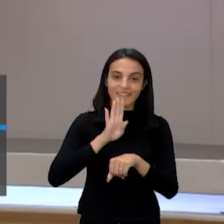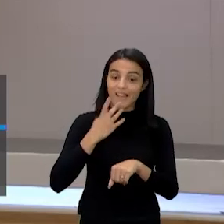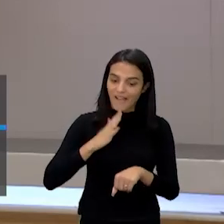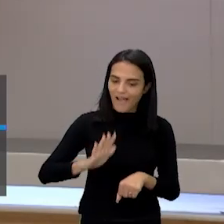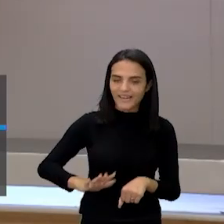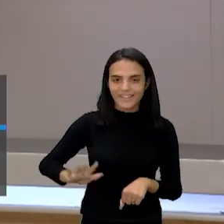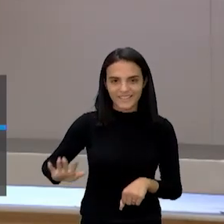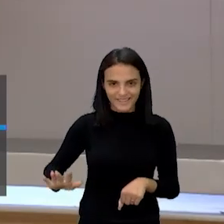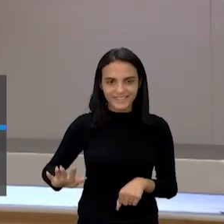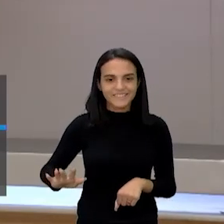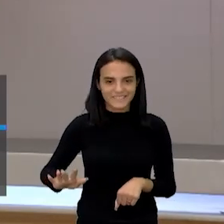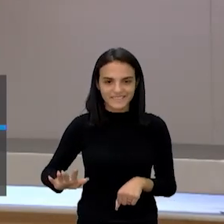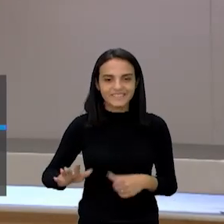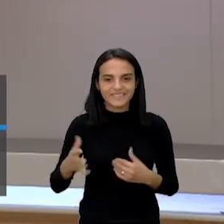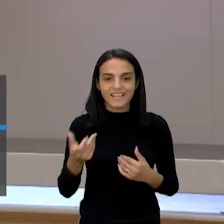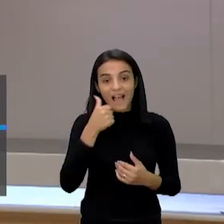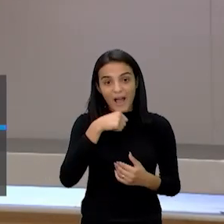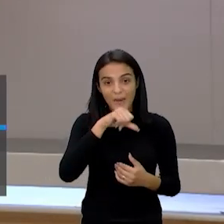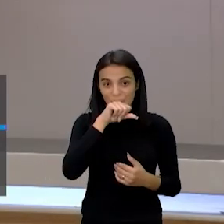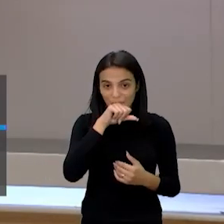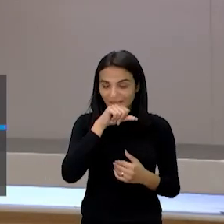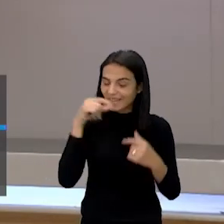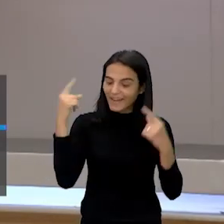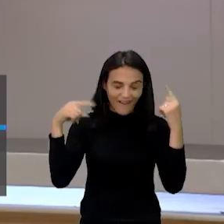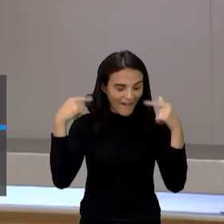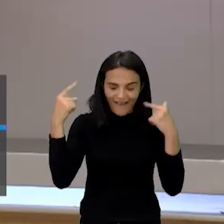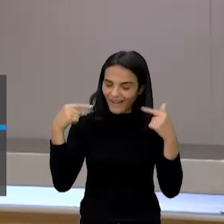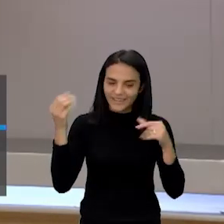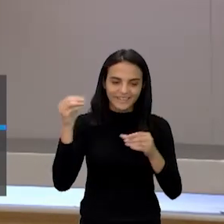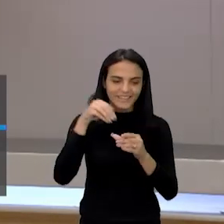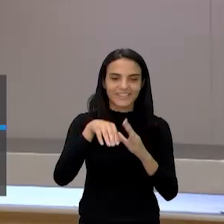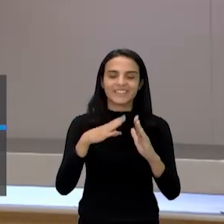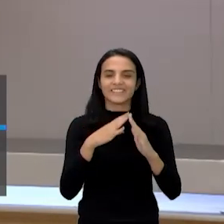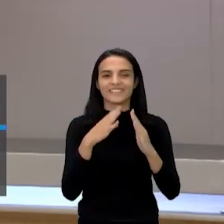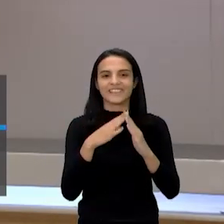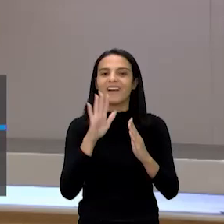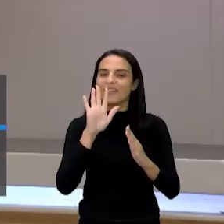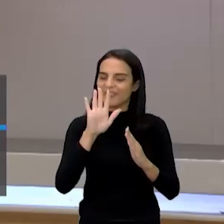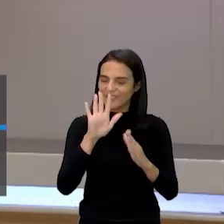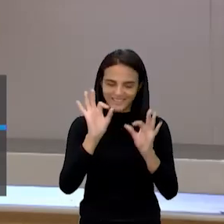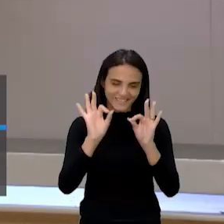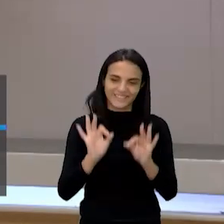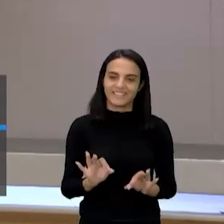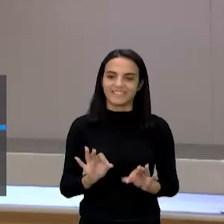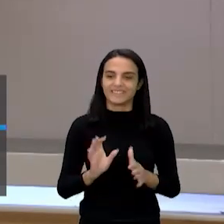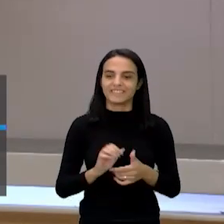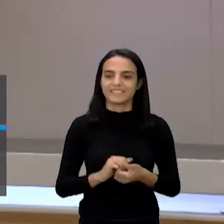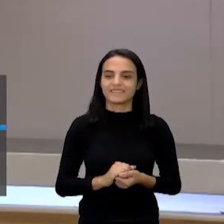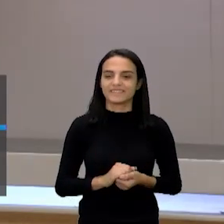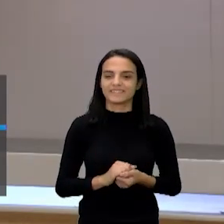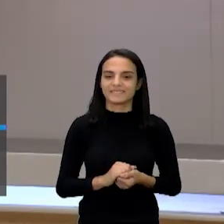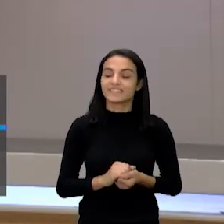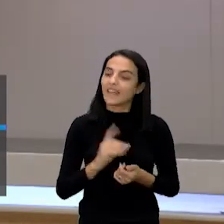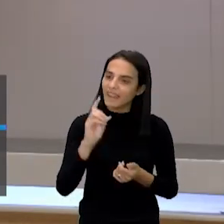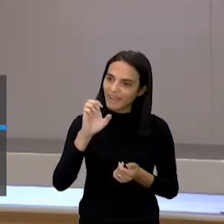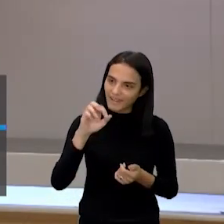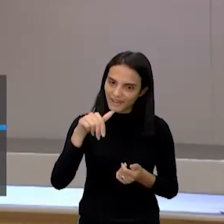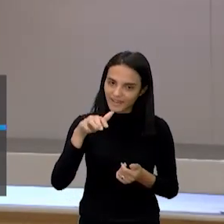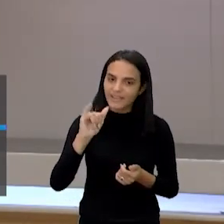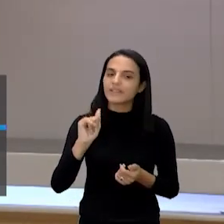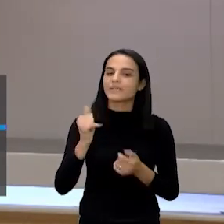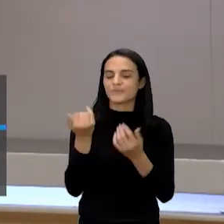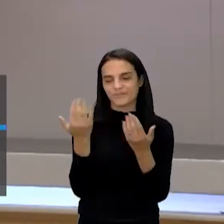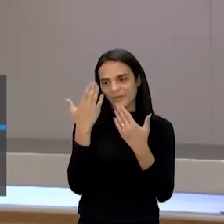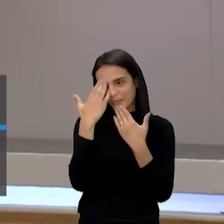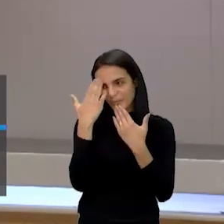já é dinâmica, um pai dinâmico, a mãe deve enlouquecer dentro de casa, mas está tudo certo, né? Denise, mais uma vez, obrigada e pode